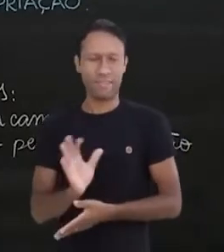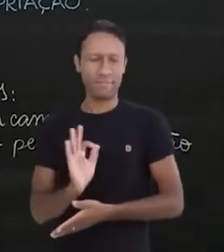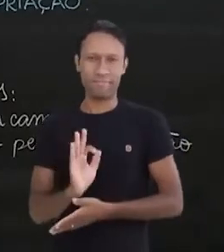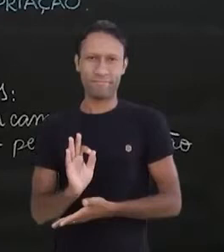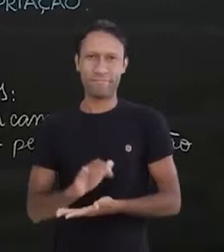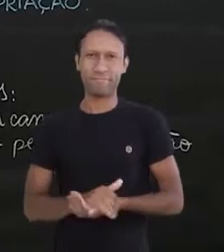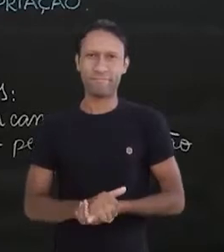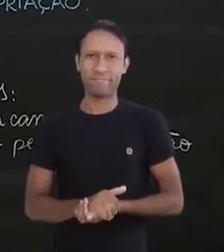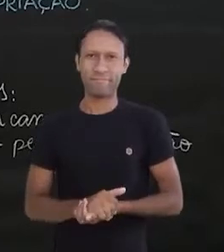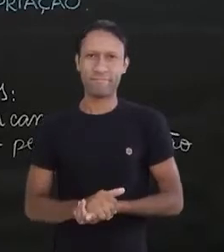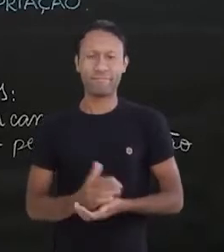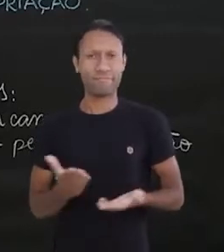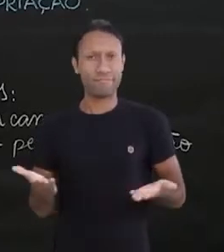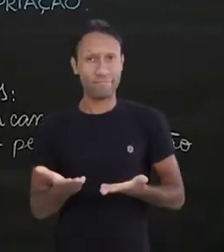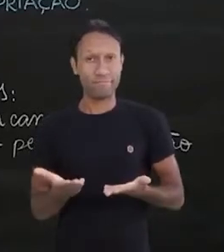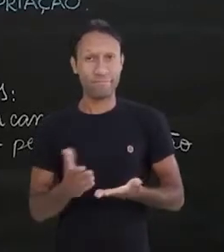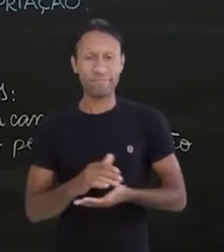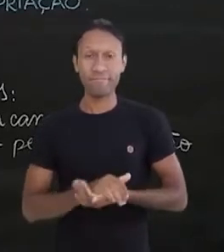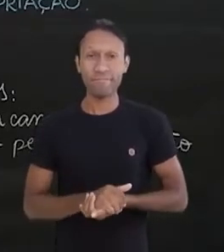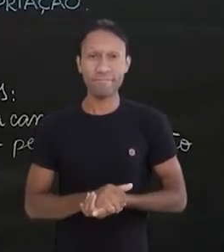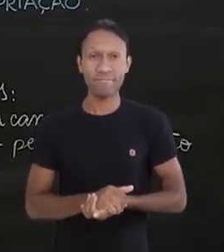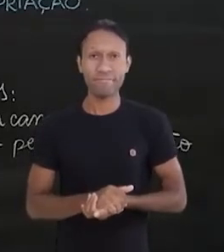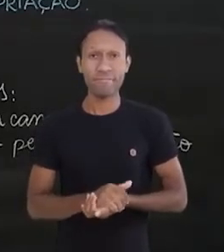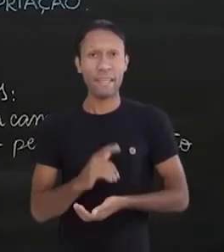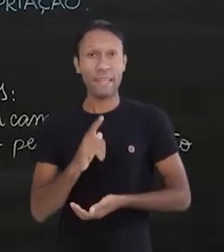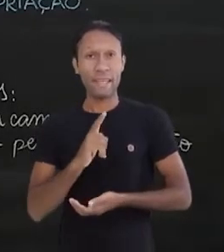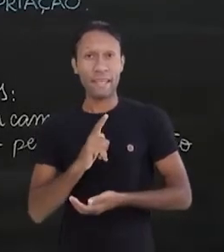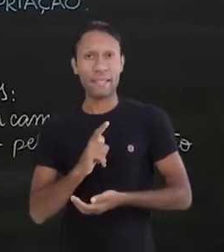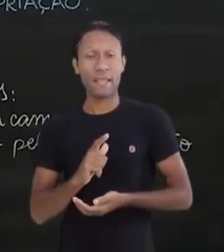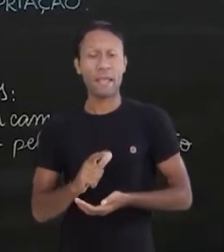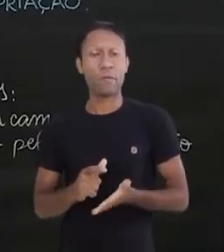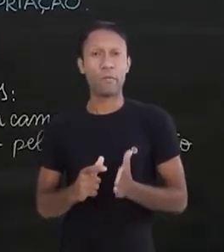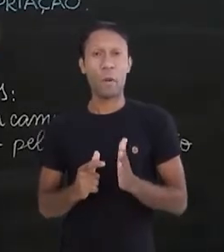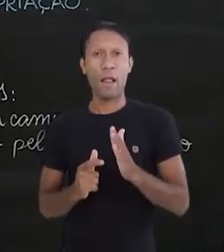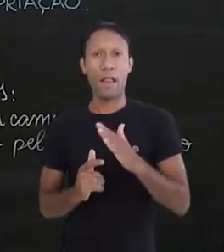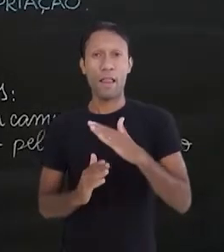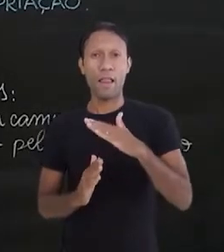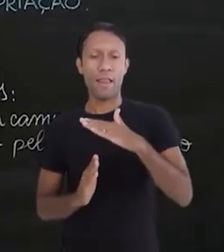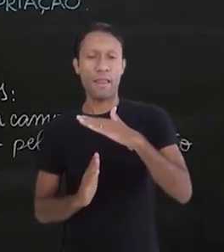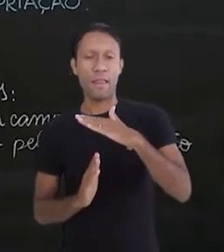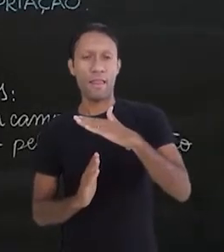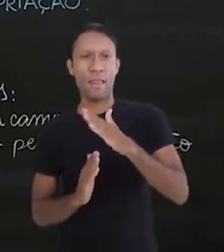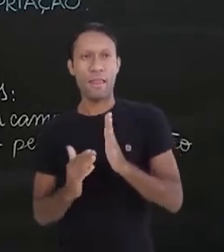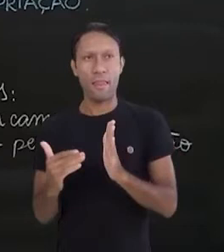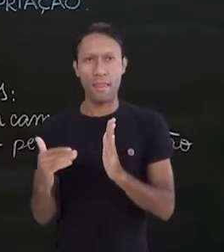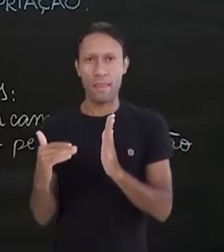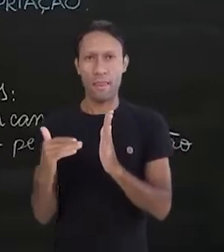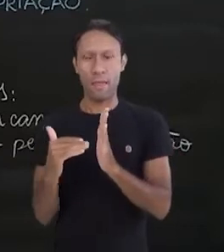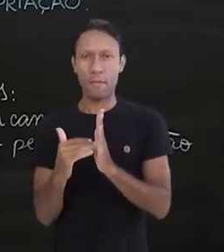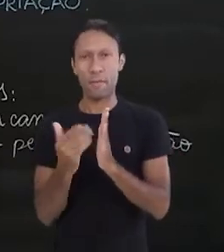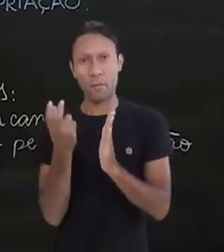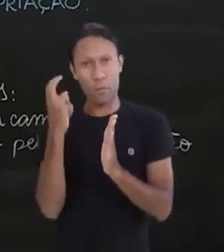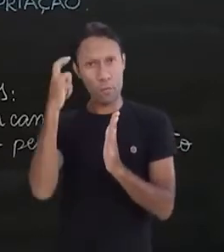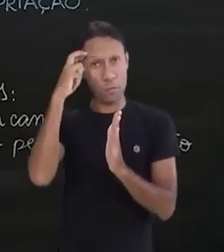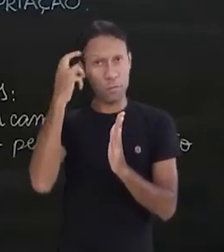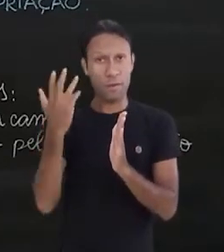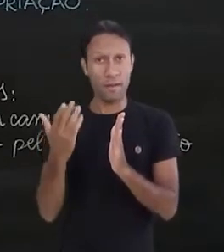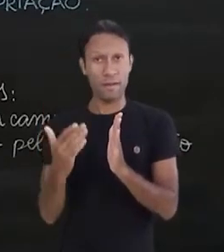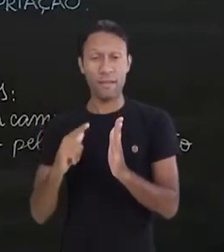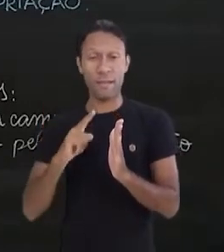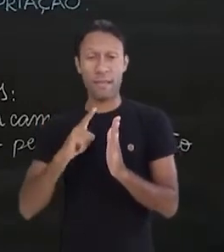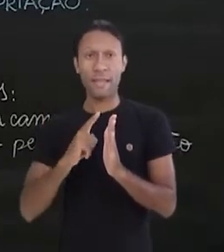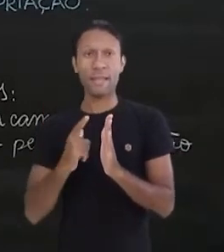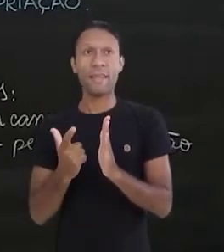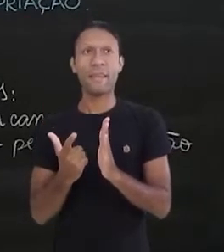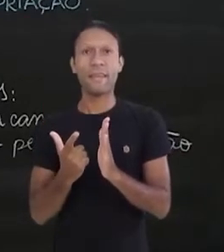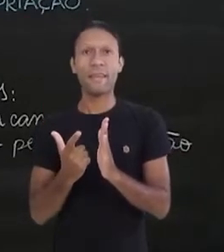essa delimitação. Agora, quando nós temos os limites artificiais, também chamados de limites culturais, nós vamos